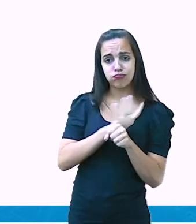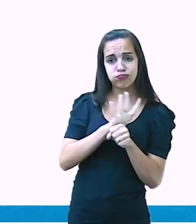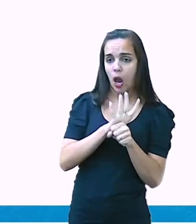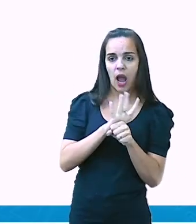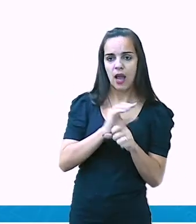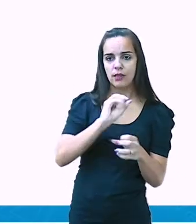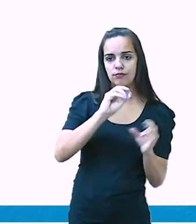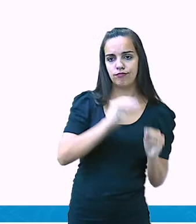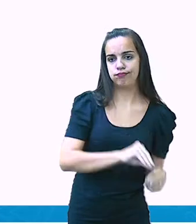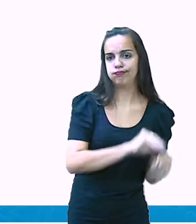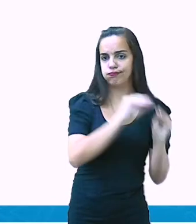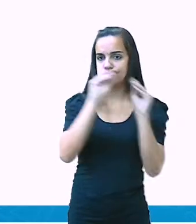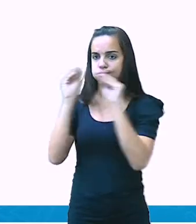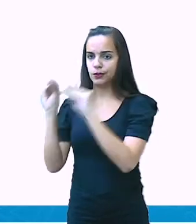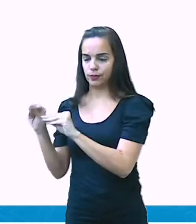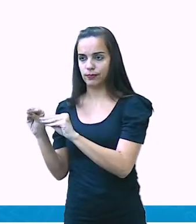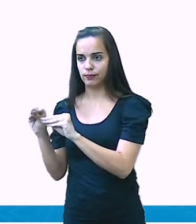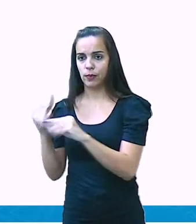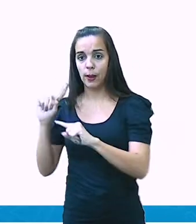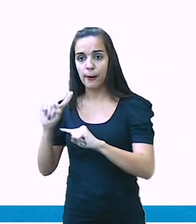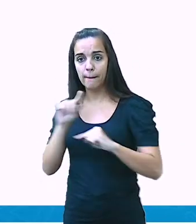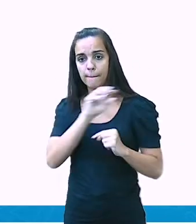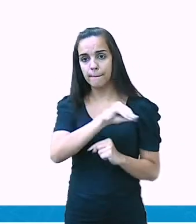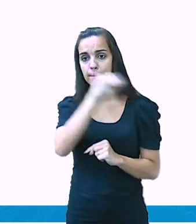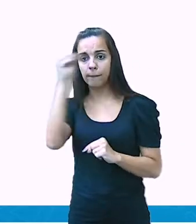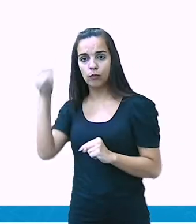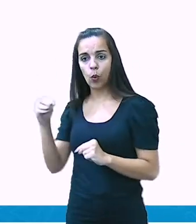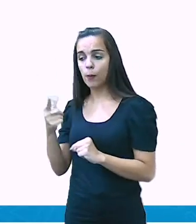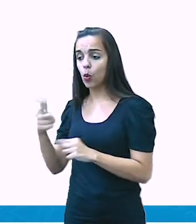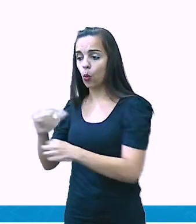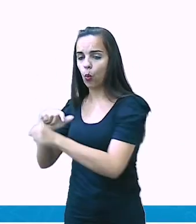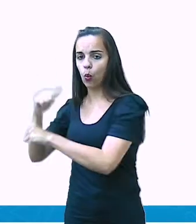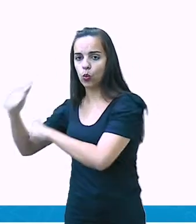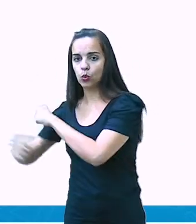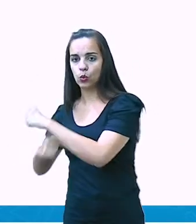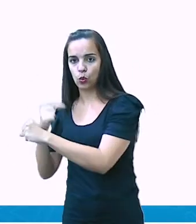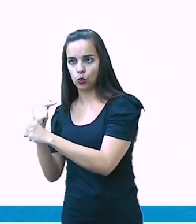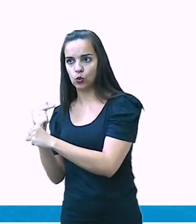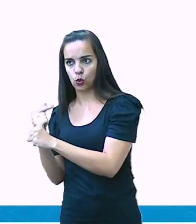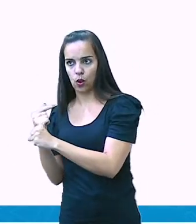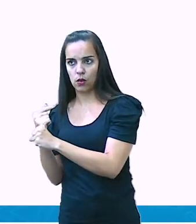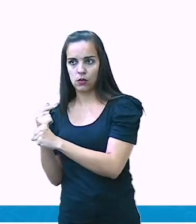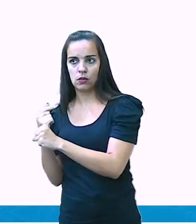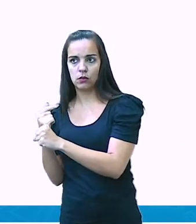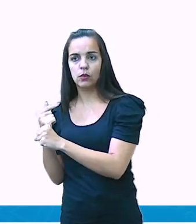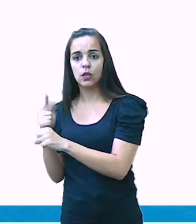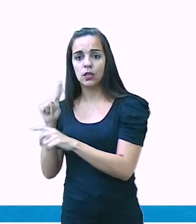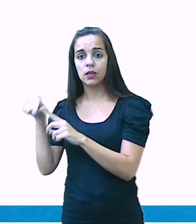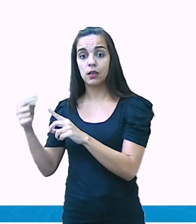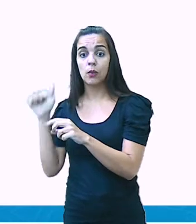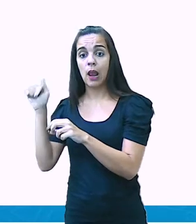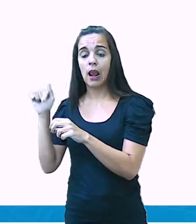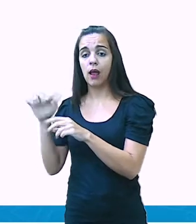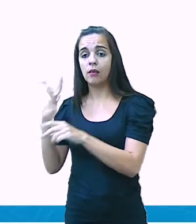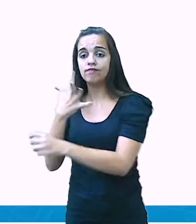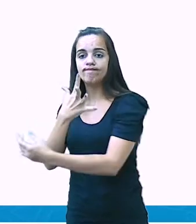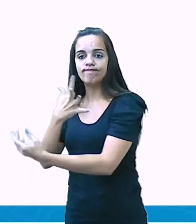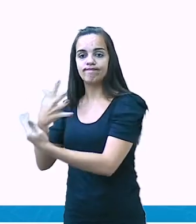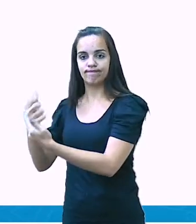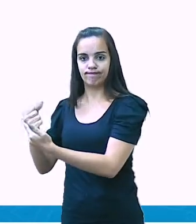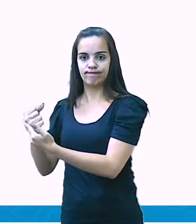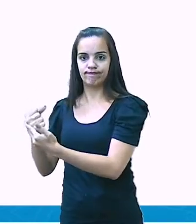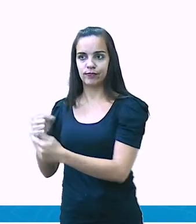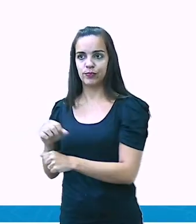mais externo. Por quê? À medida que os níveis se distanciam do núcleo do átomo,